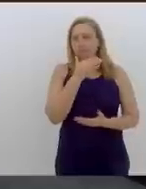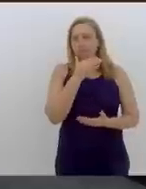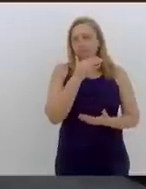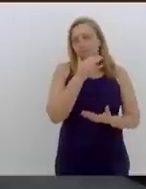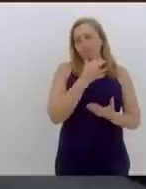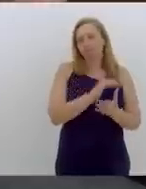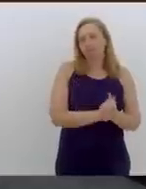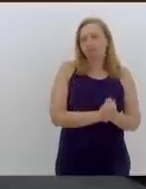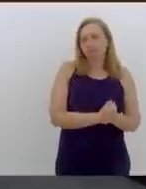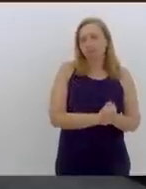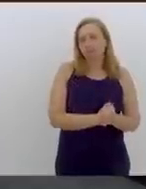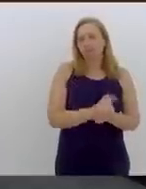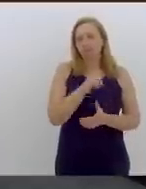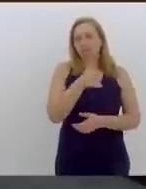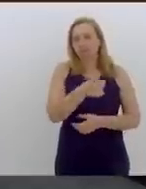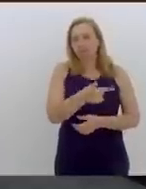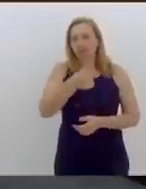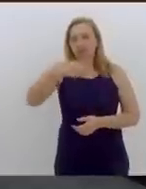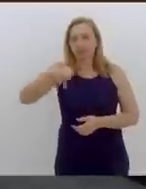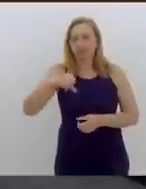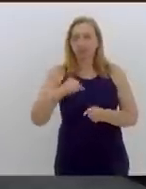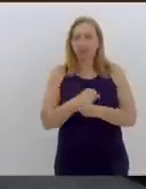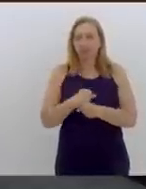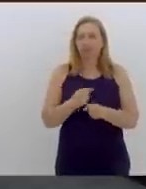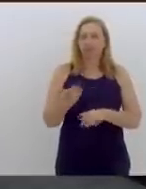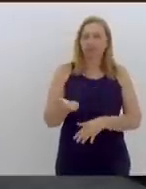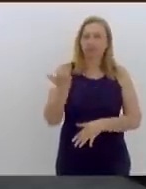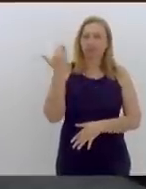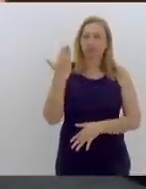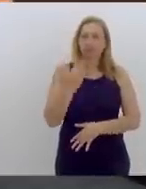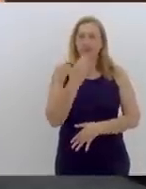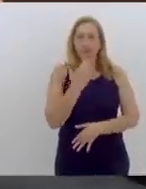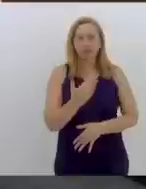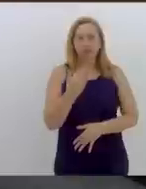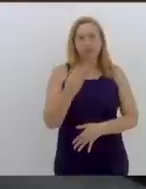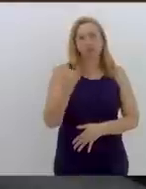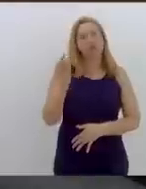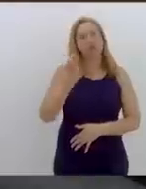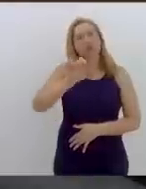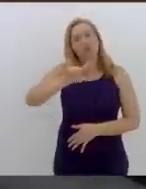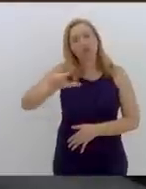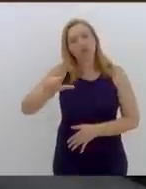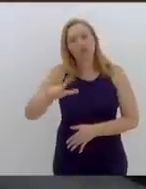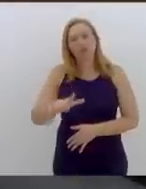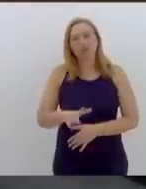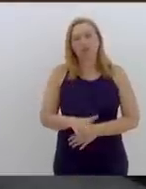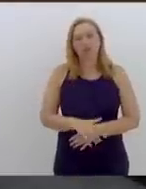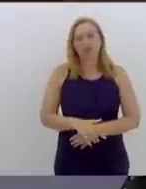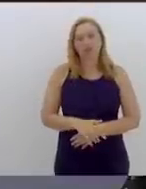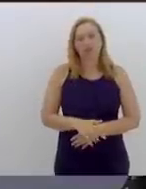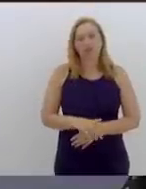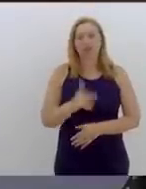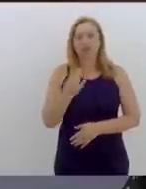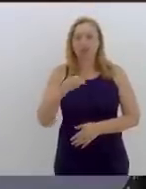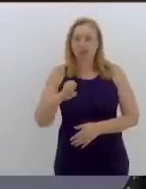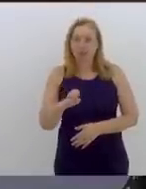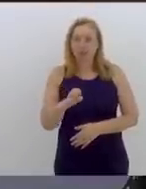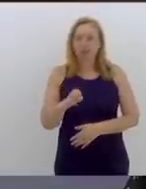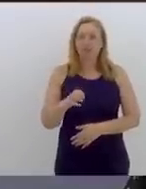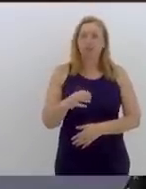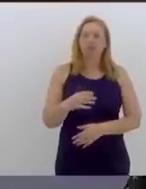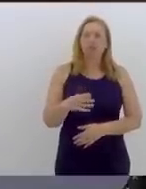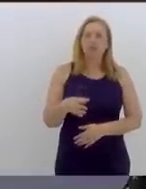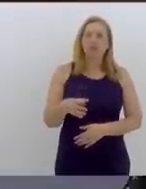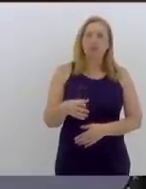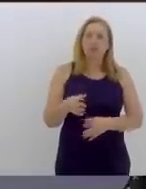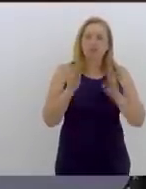Há 29 anos atrás então eu peço Coronel e assim como o Coronel Henrique e nos atendeu